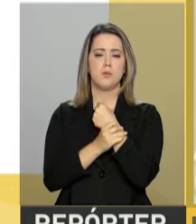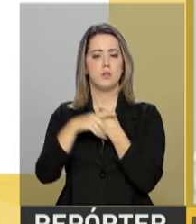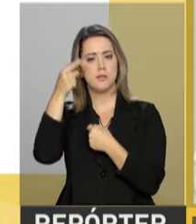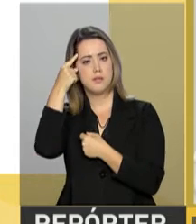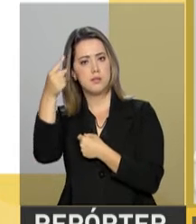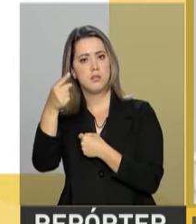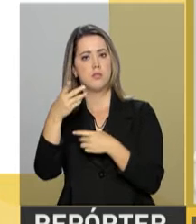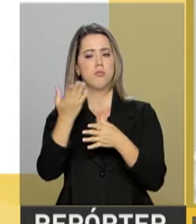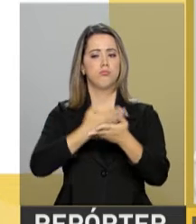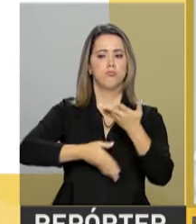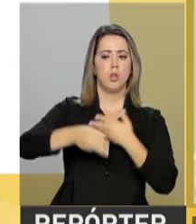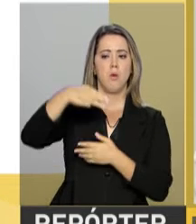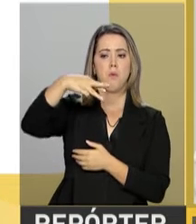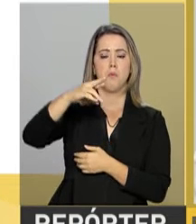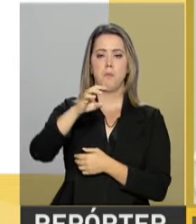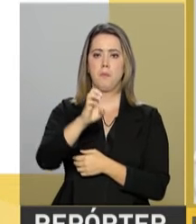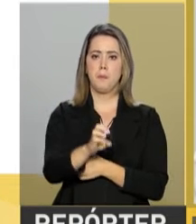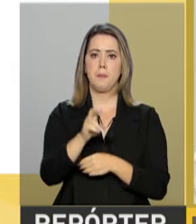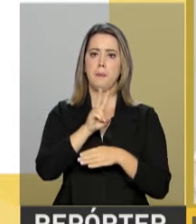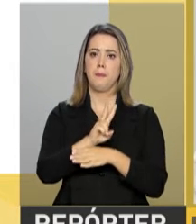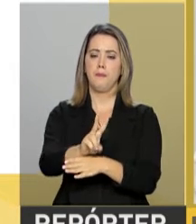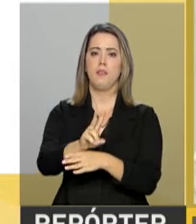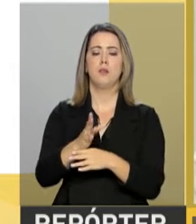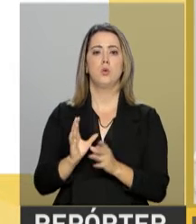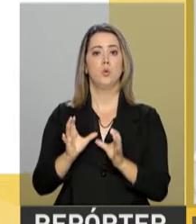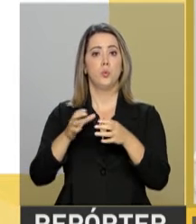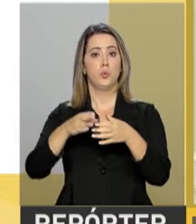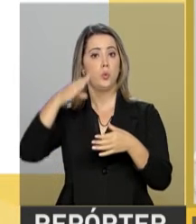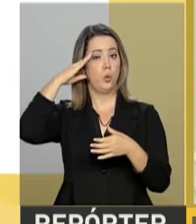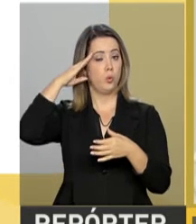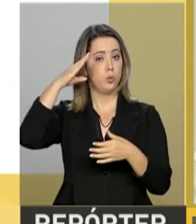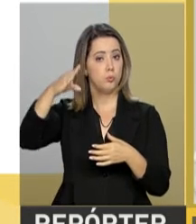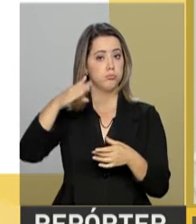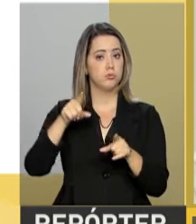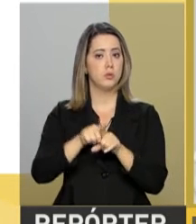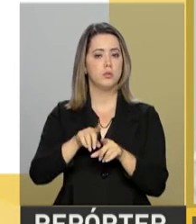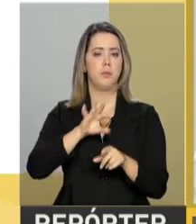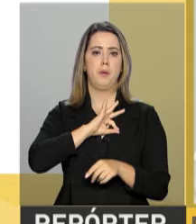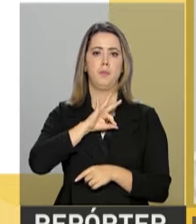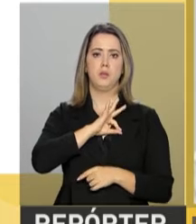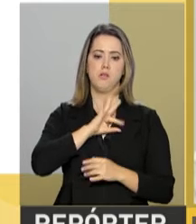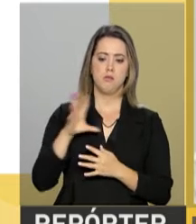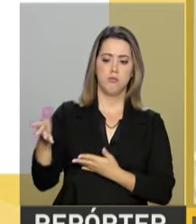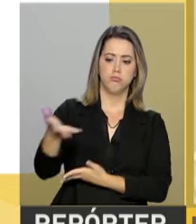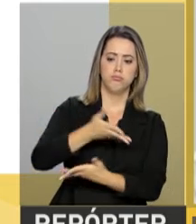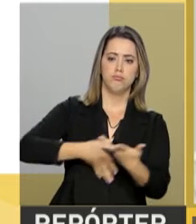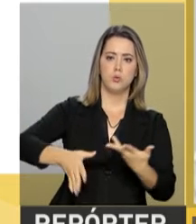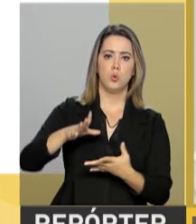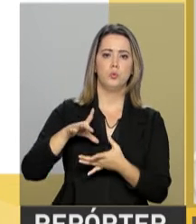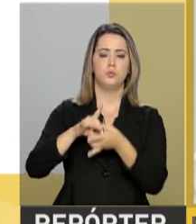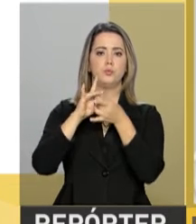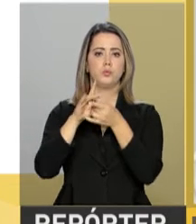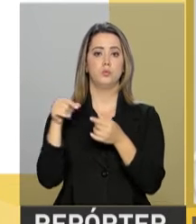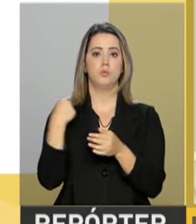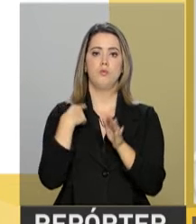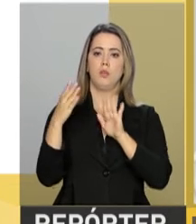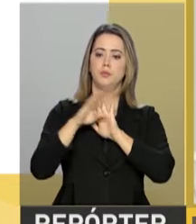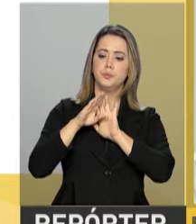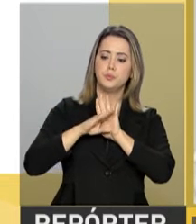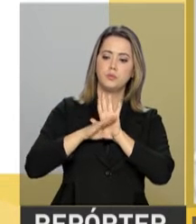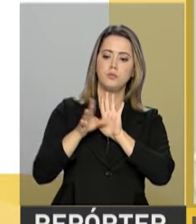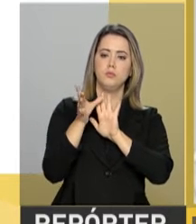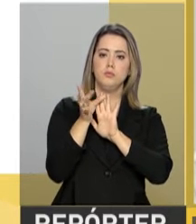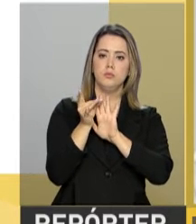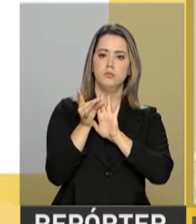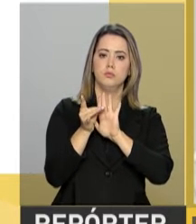na área das relações exteriores na defesa com as forças armadas de ambos os lados e policiais aqui participando e montamos um programa